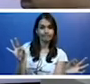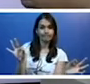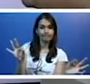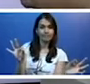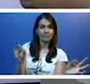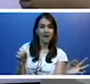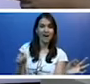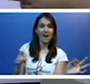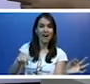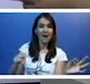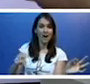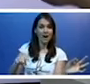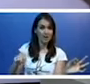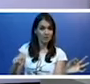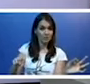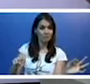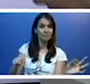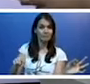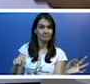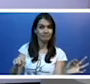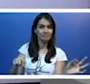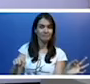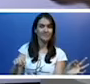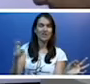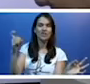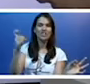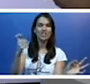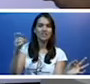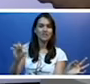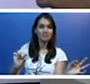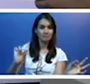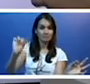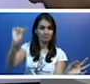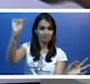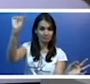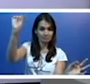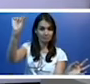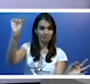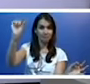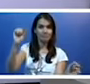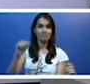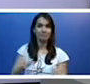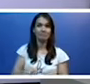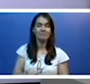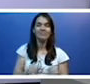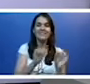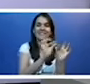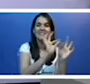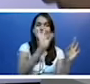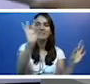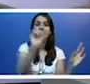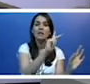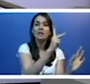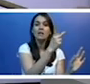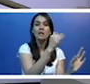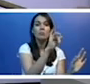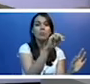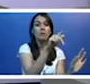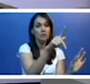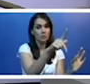confirmar aqui de chips na altura aqui certo é isso aqui na frente a hipotenusa